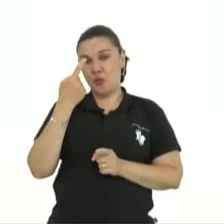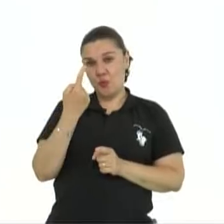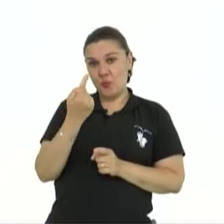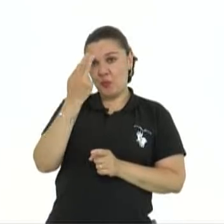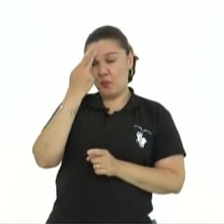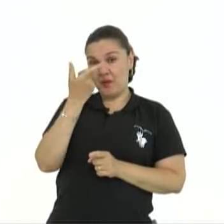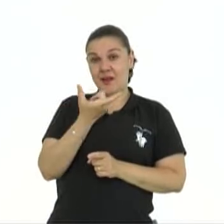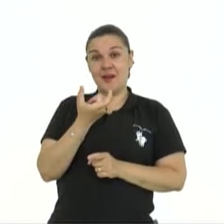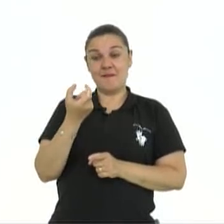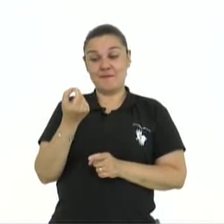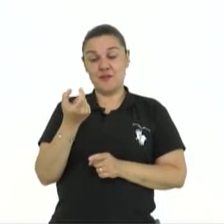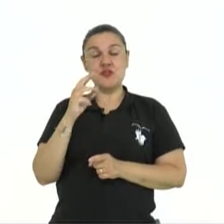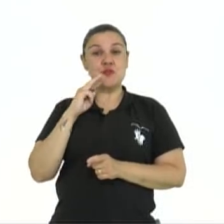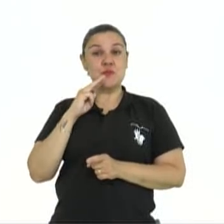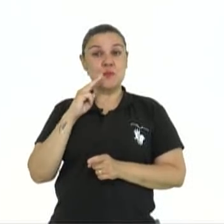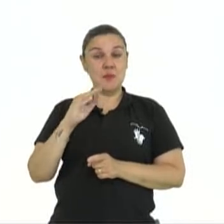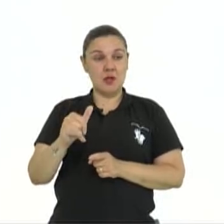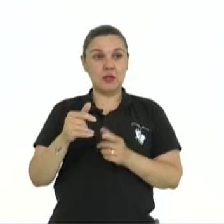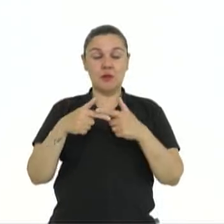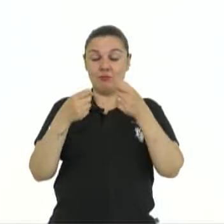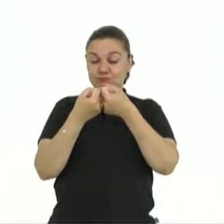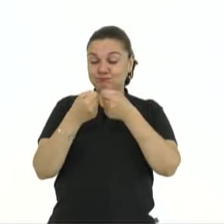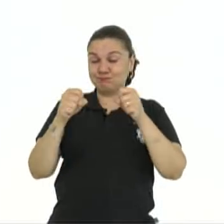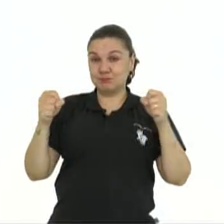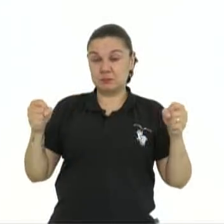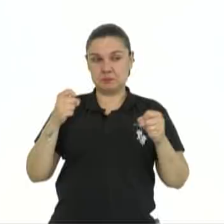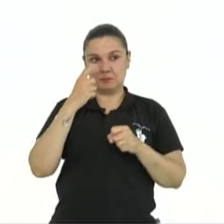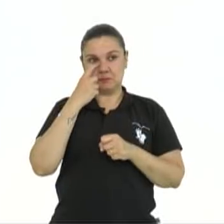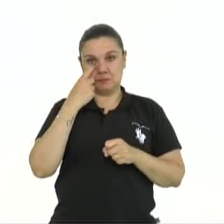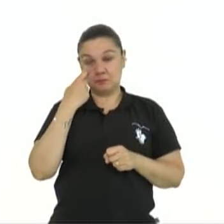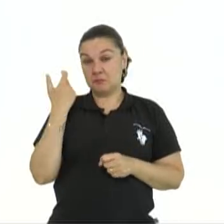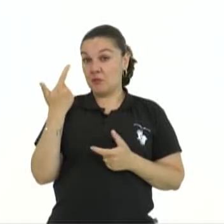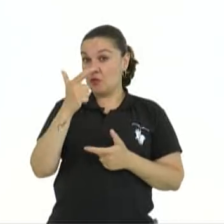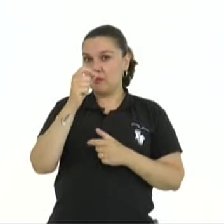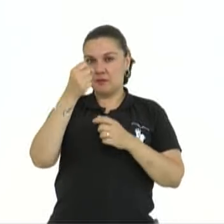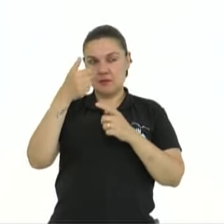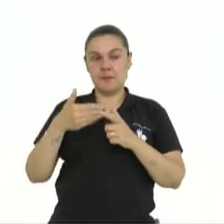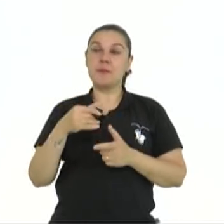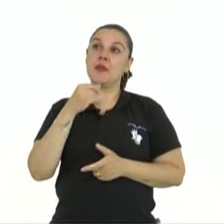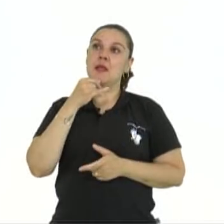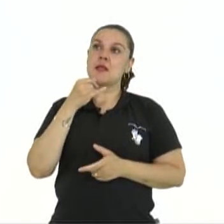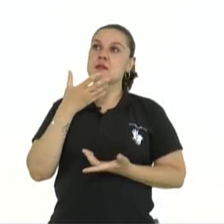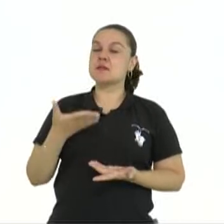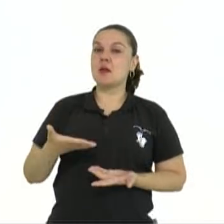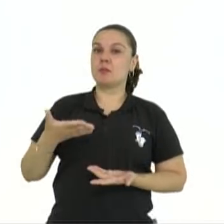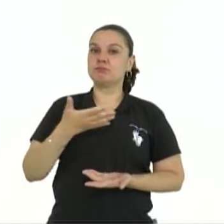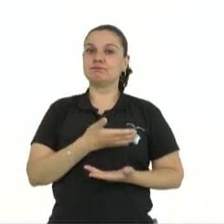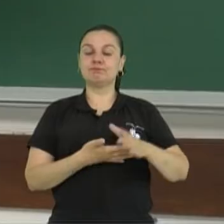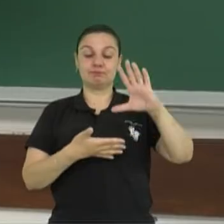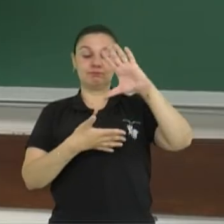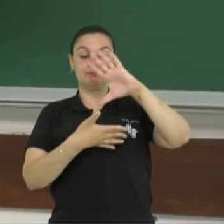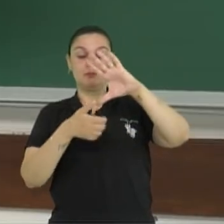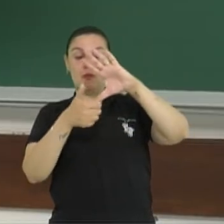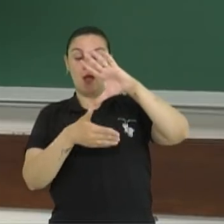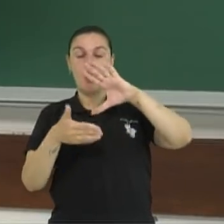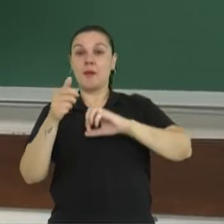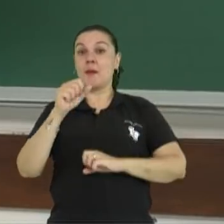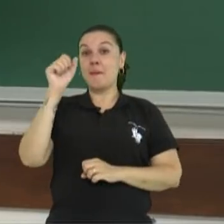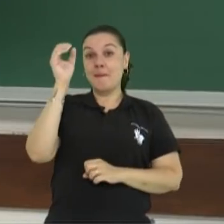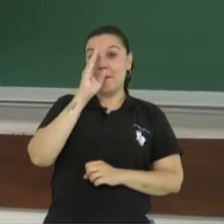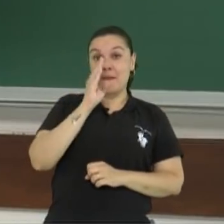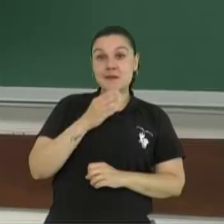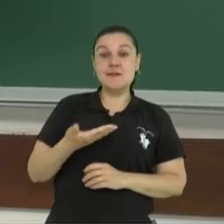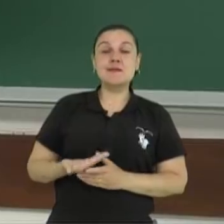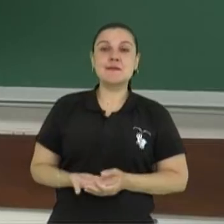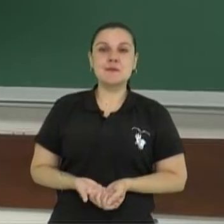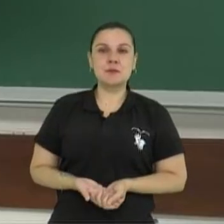para 20 milhões. Então, é uma escala que eu vou ter poucos detalhes. Pensem no mapa do Brasil. Né? O que eu vou